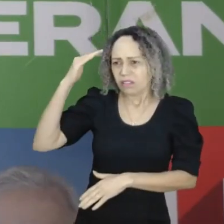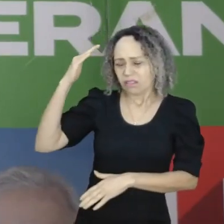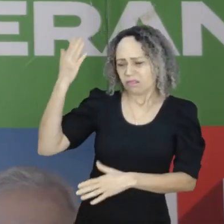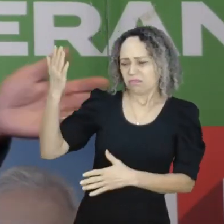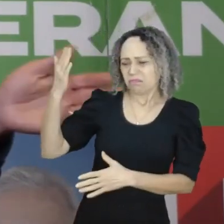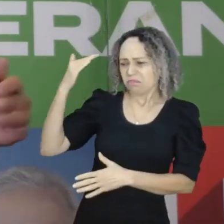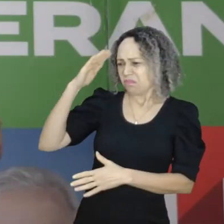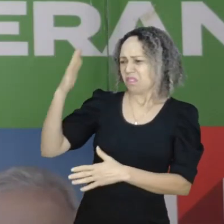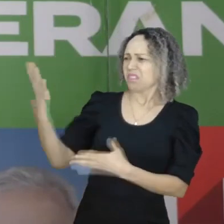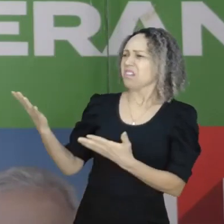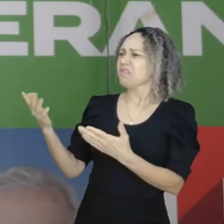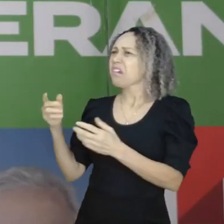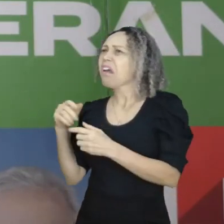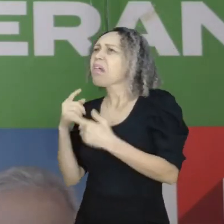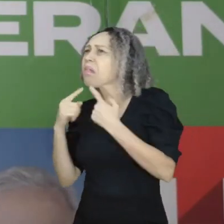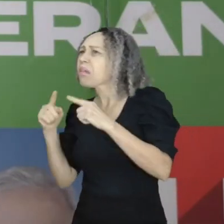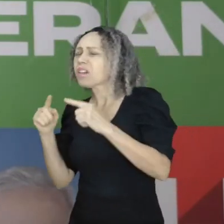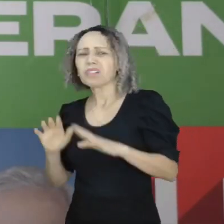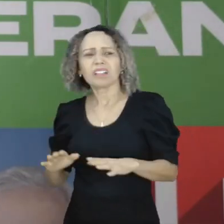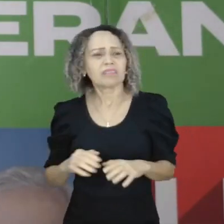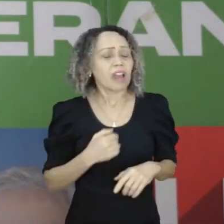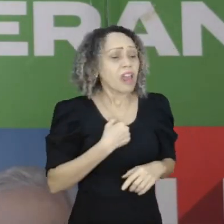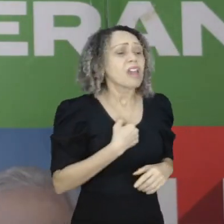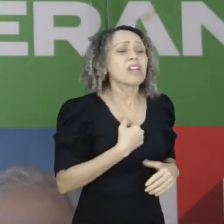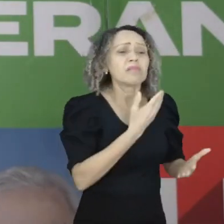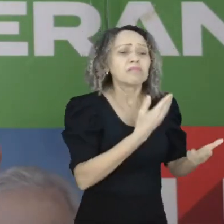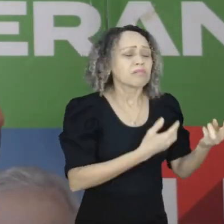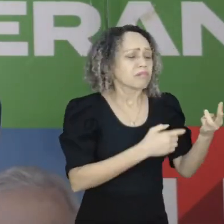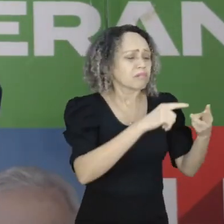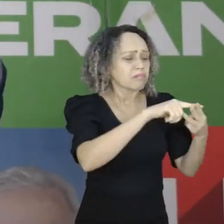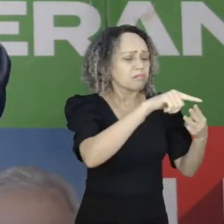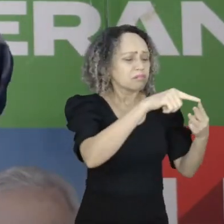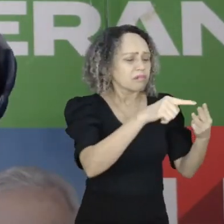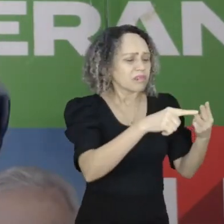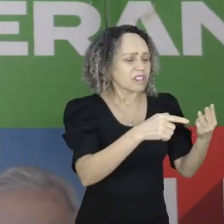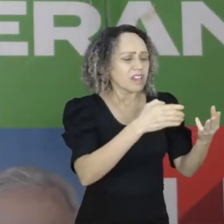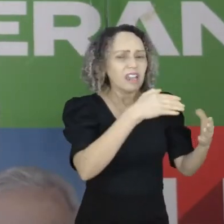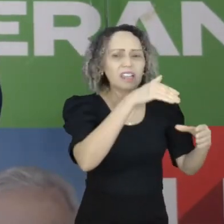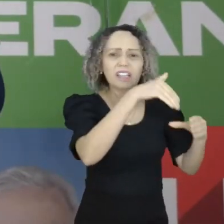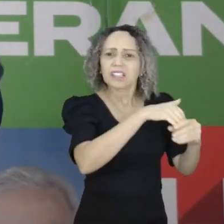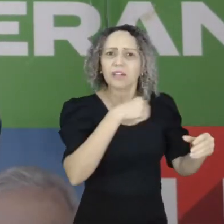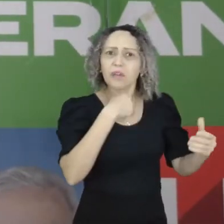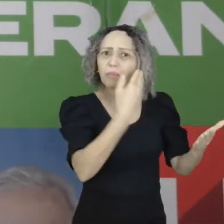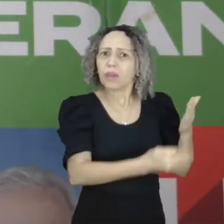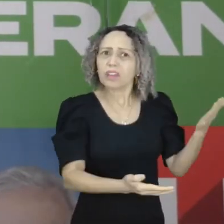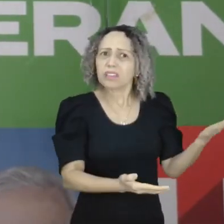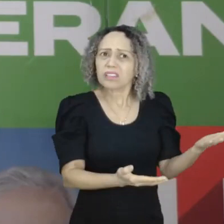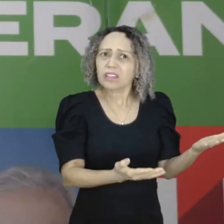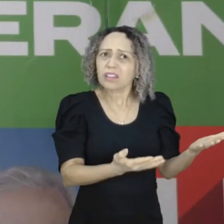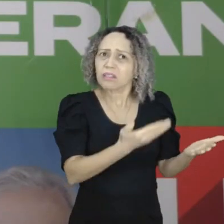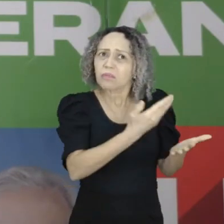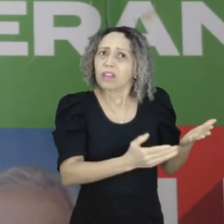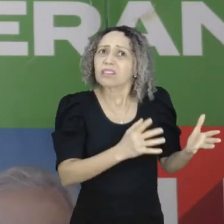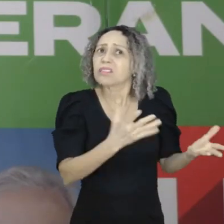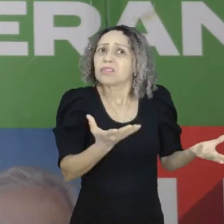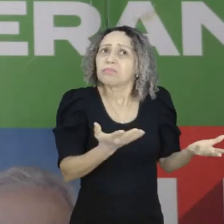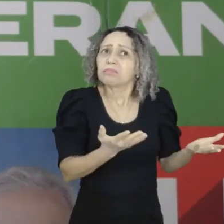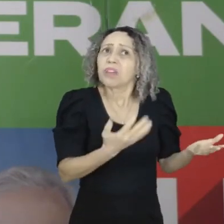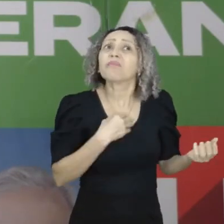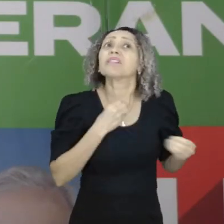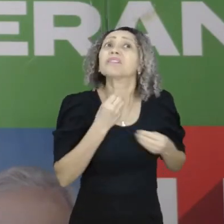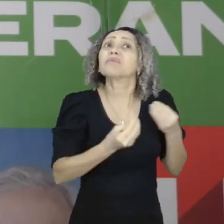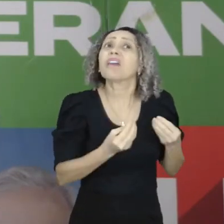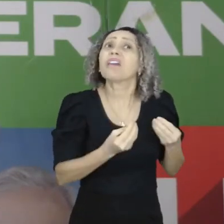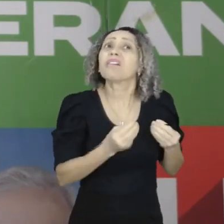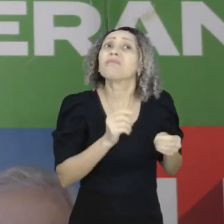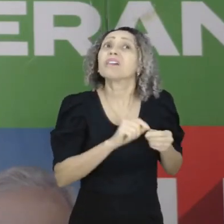eleição que eu perdia, eu voltava para casa. Como diria um grande líder nosso, que você deve ter ouvido falar, o Leonel